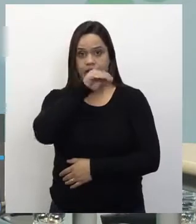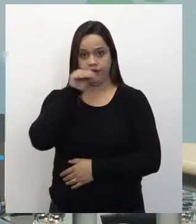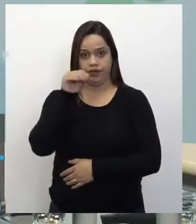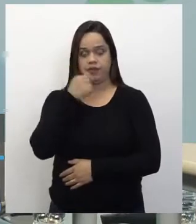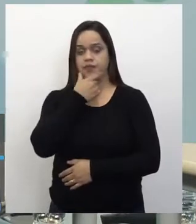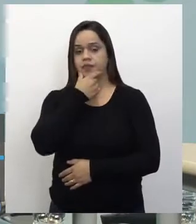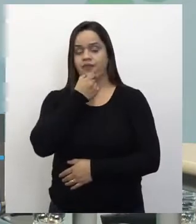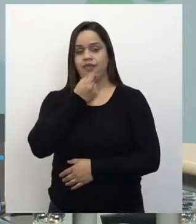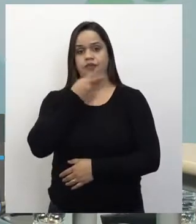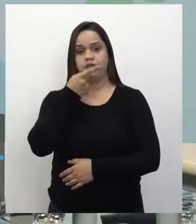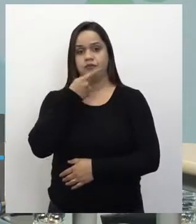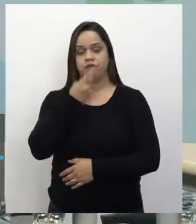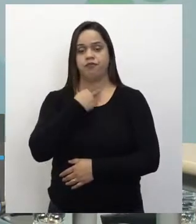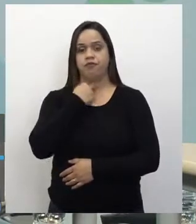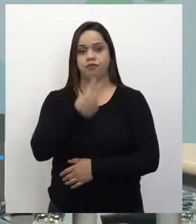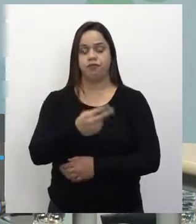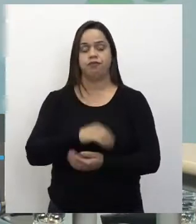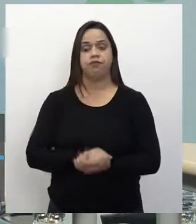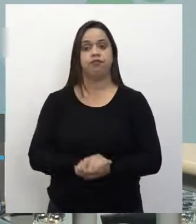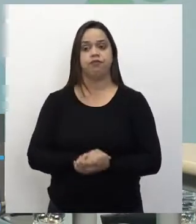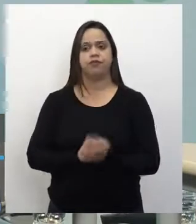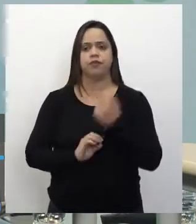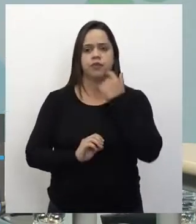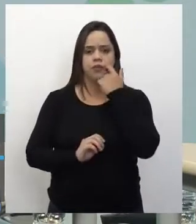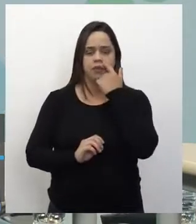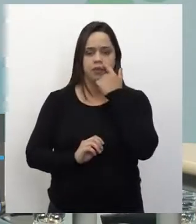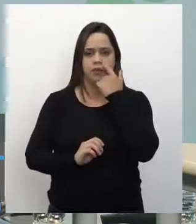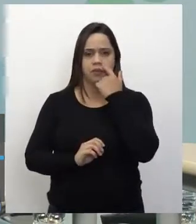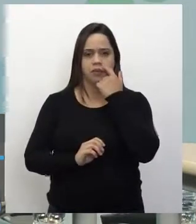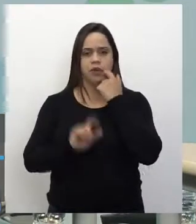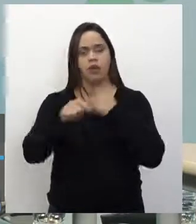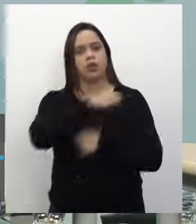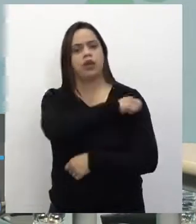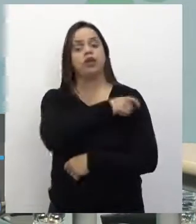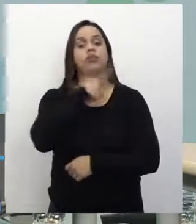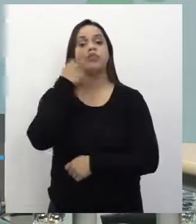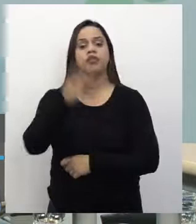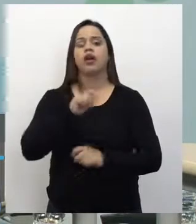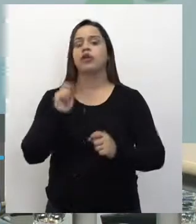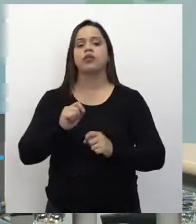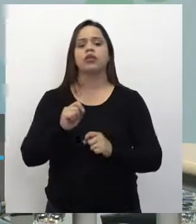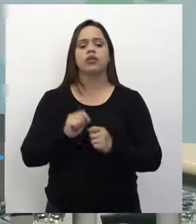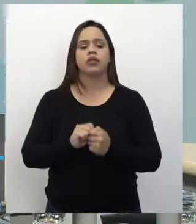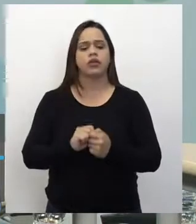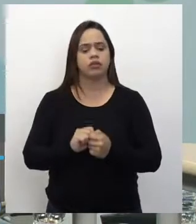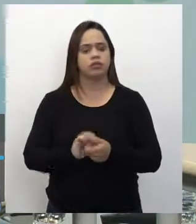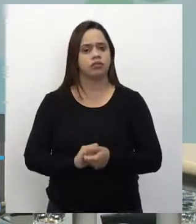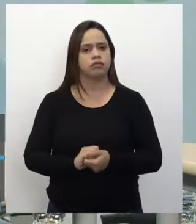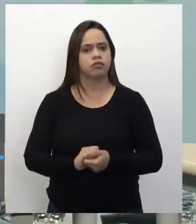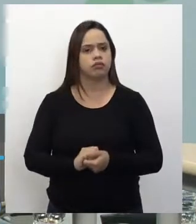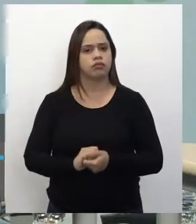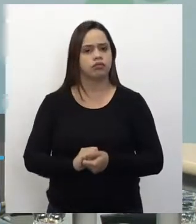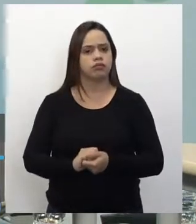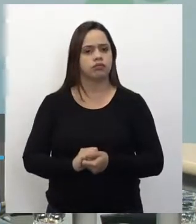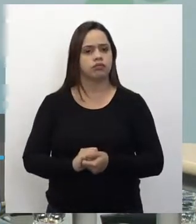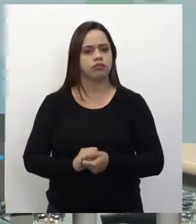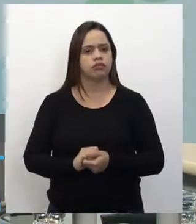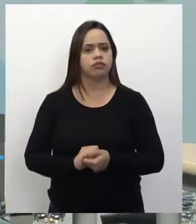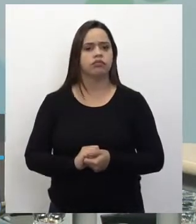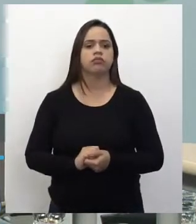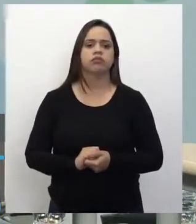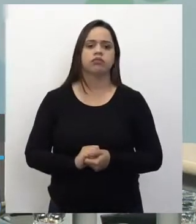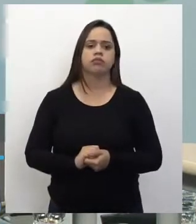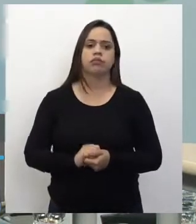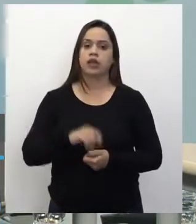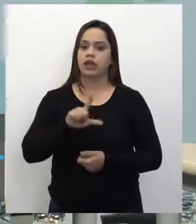Vamos ver mais aqui alguns. A Stephanie cita por linhas. A Caroline pela